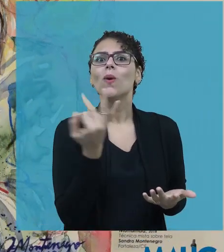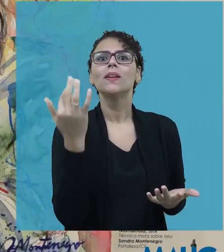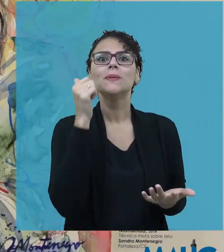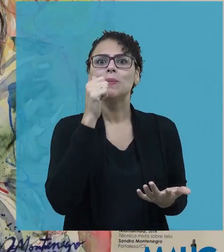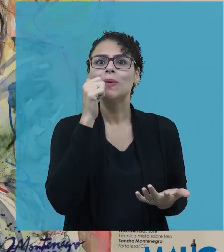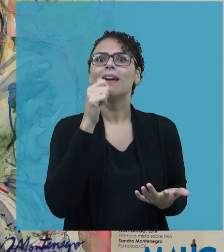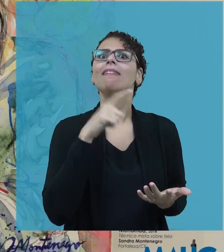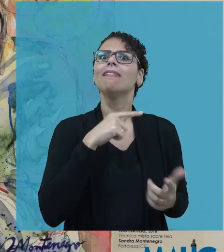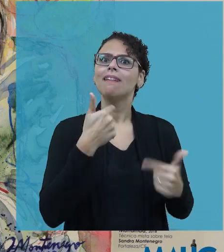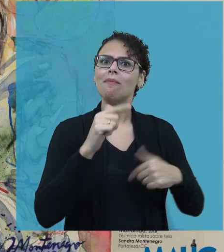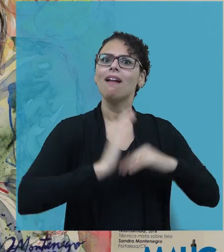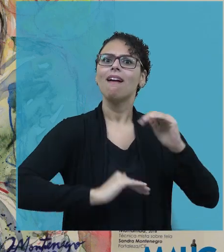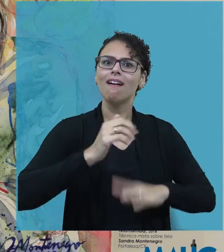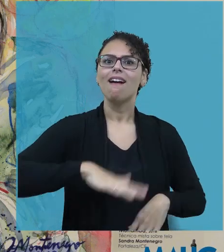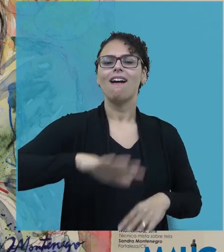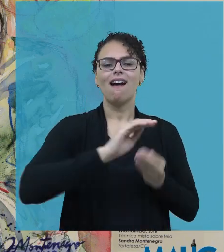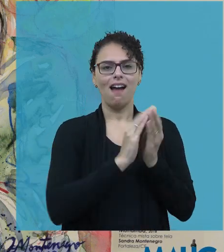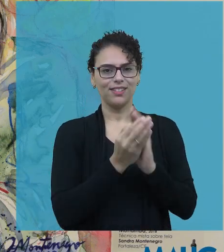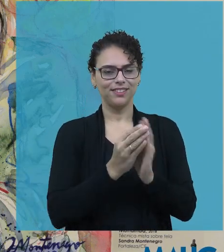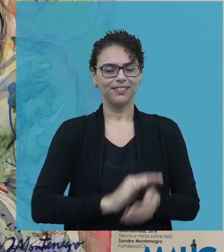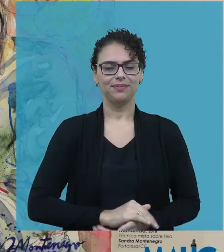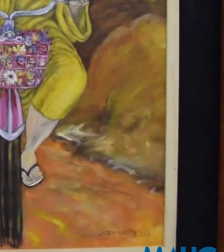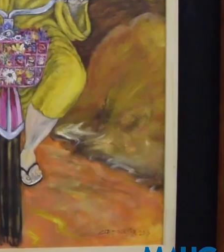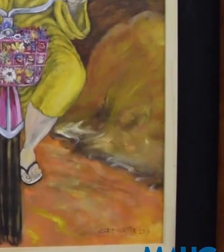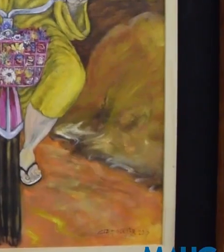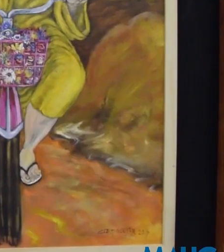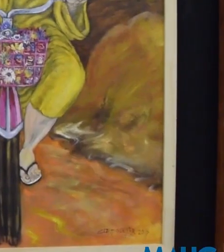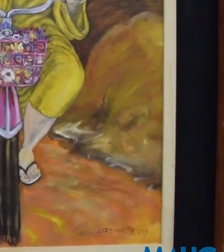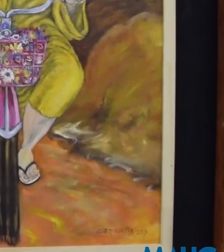é que a gente vê a quantidade de mulheres artistas.